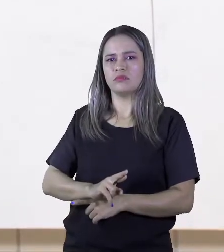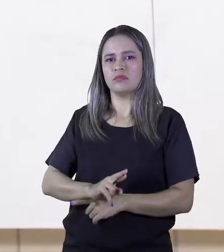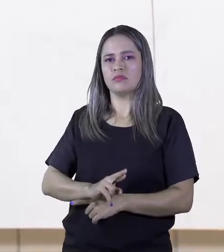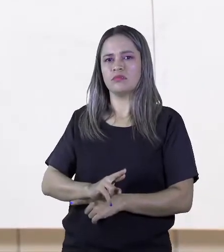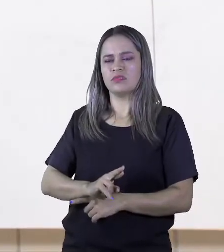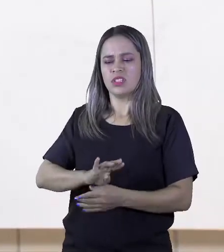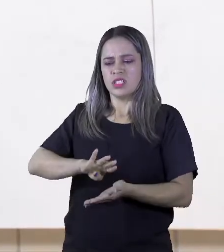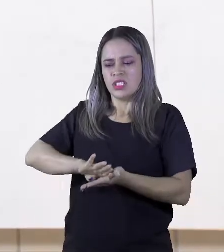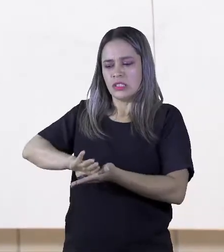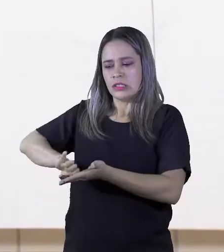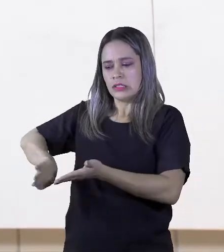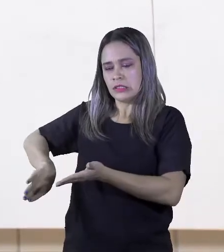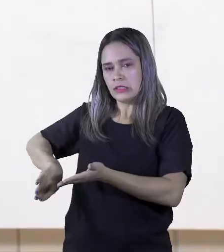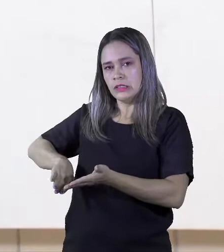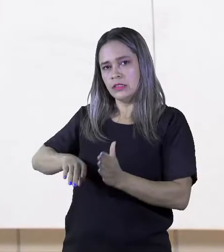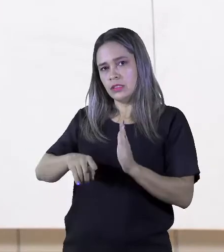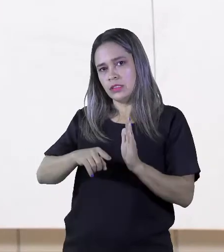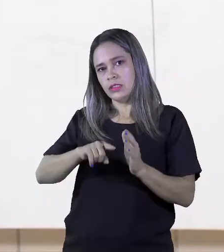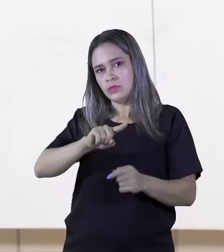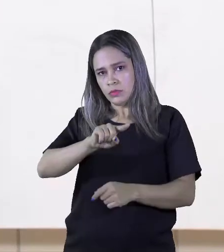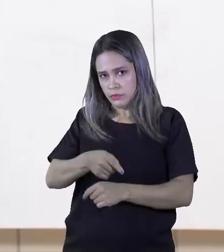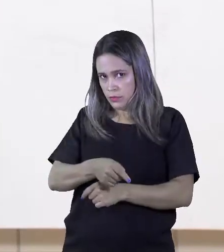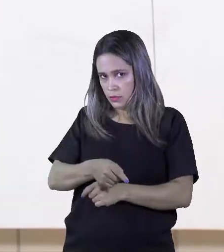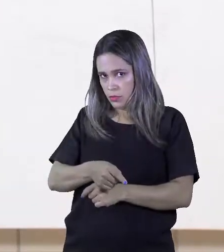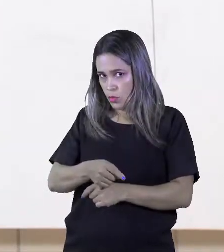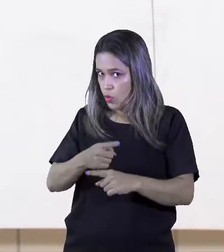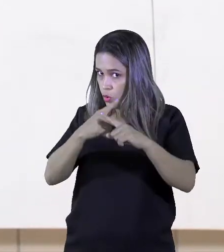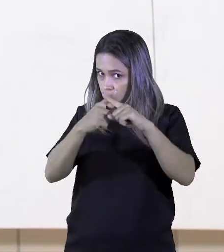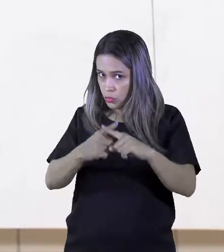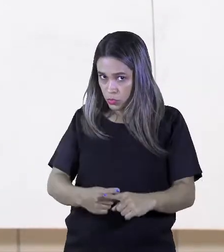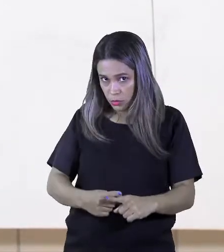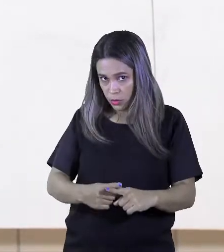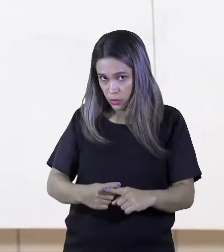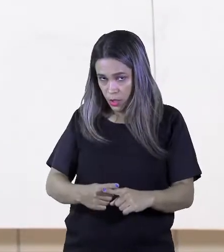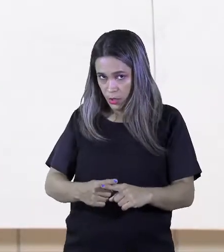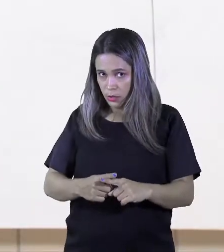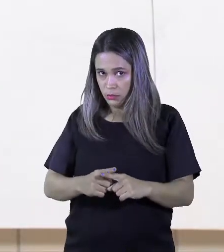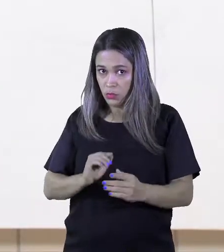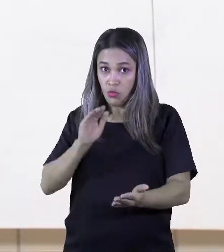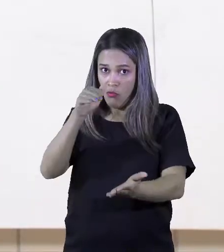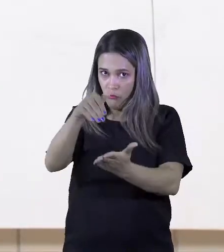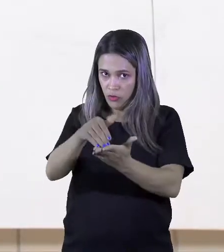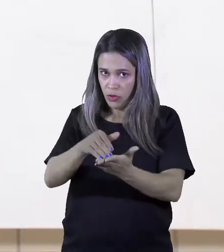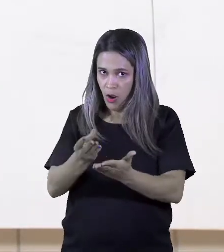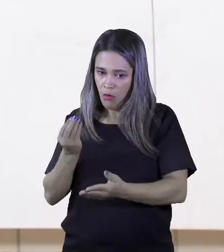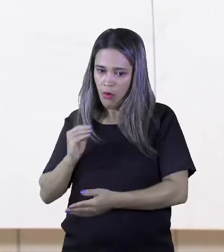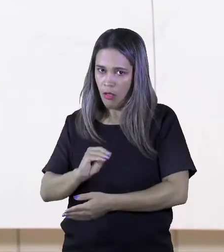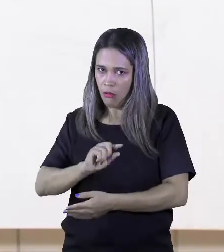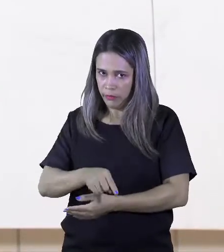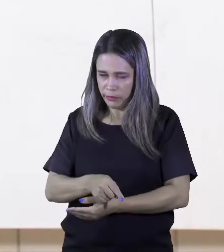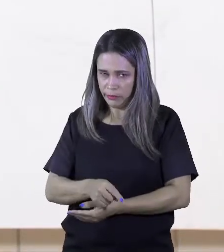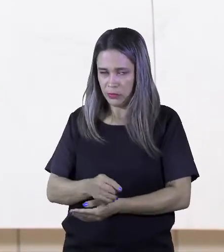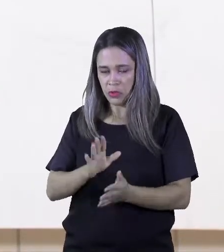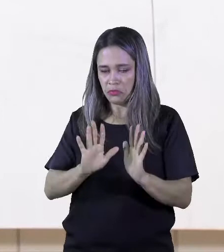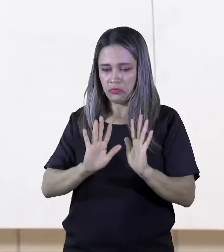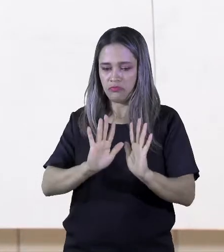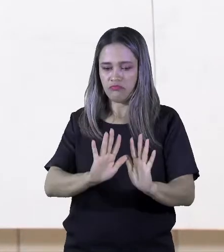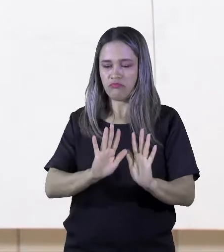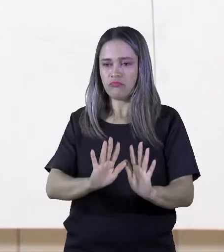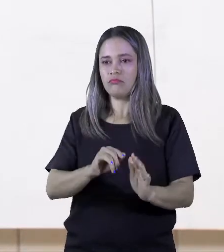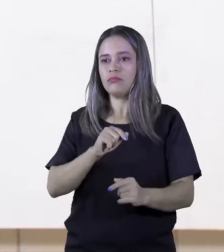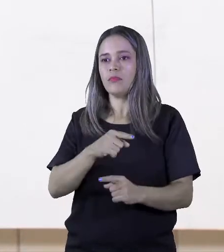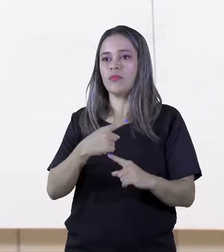desconsiderando a vírgula na hora que eu estou fazendo a multiplicação, certo? Então, eu vou deixar assim, porque a vírgula vai